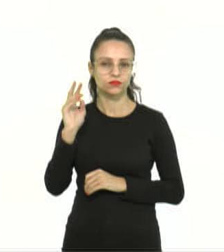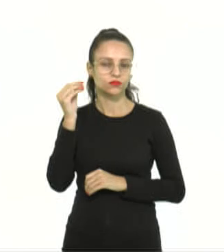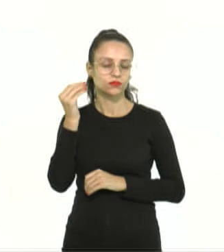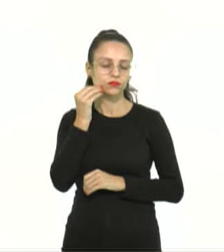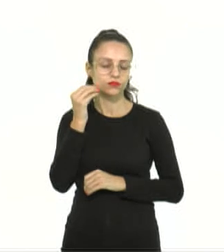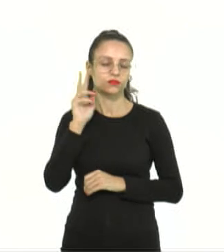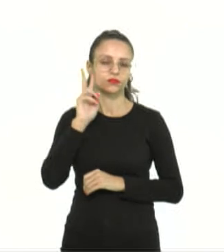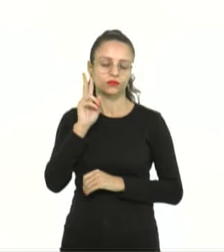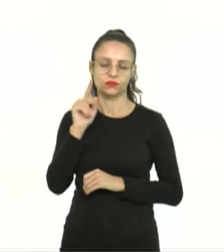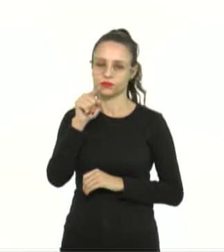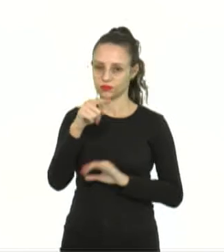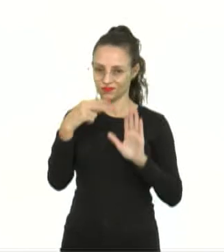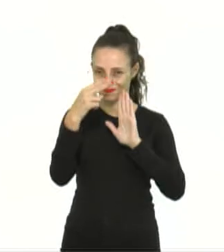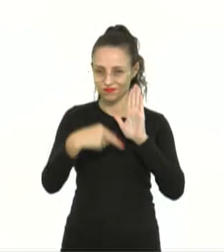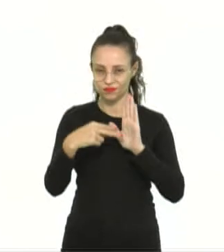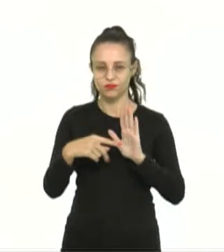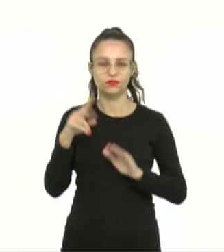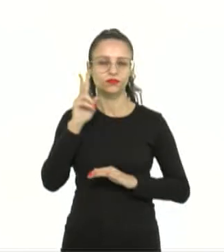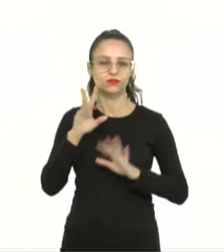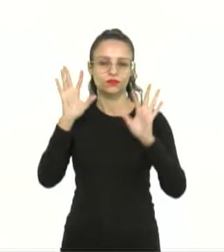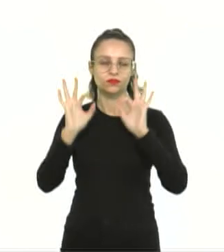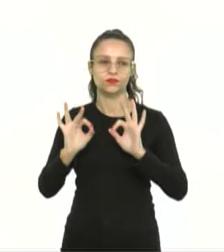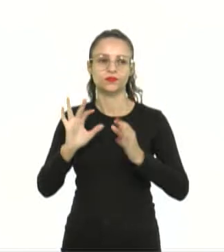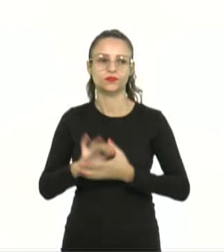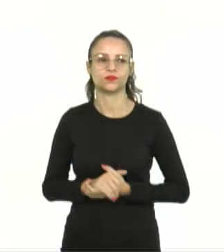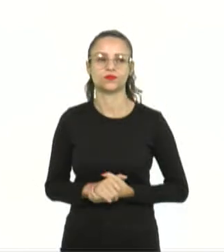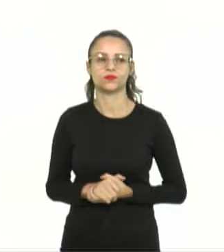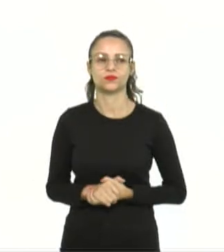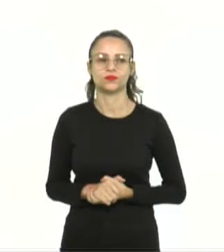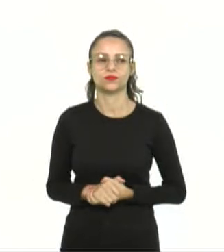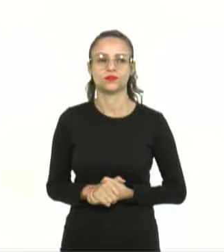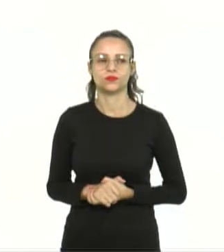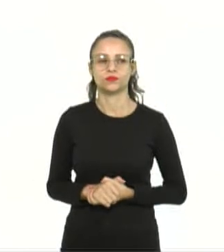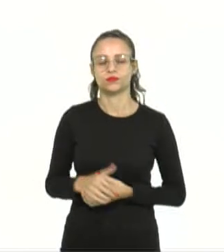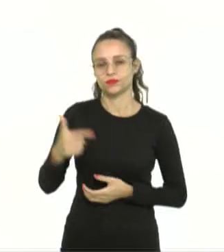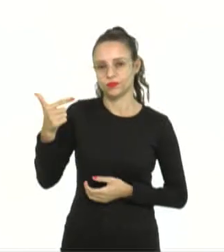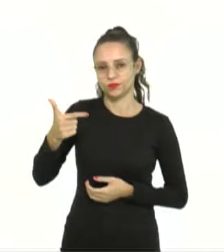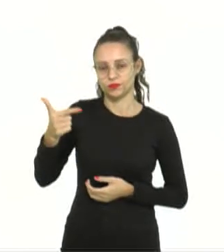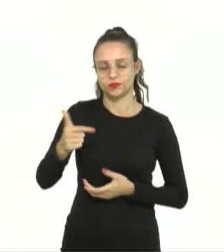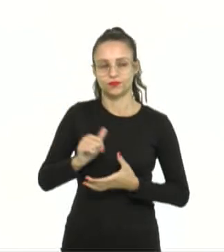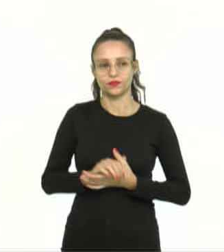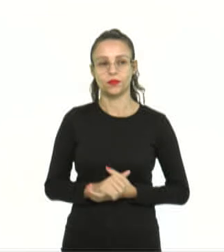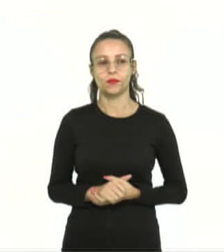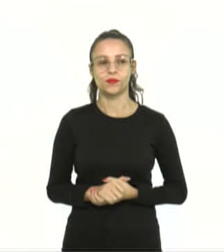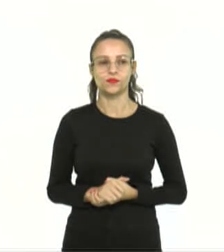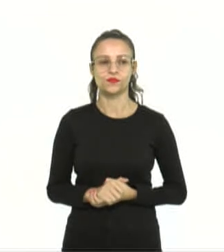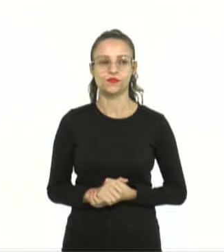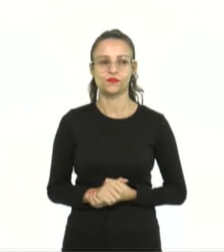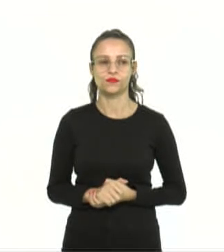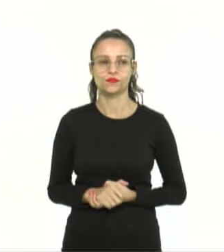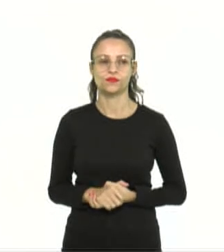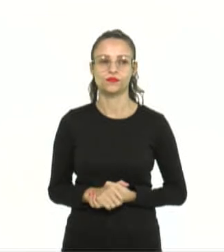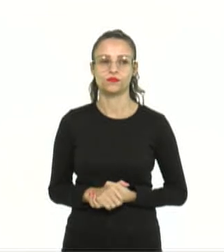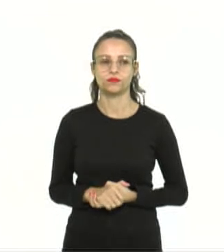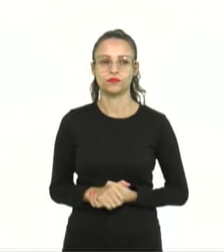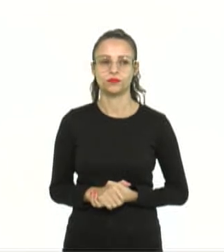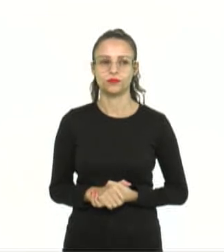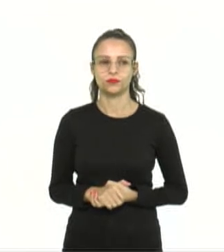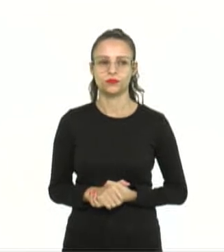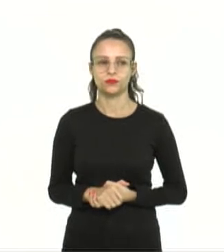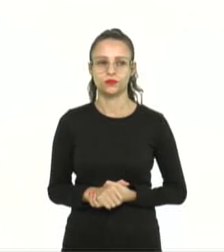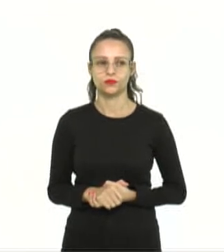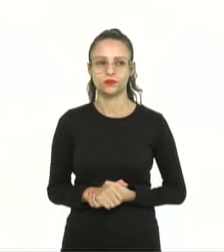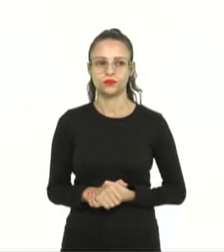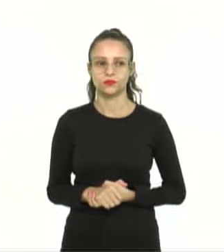gente acabou de ler, você vai lembrar com certeza. Como se chama a noche que se celebra el último dia de